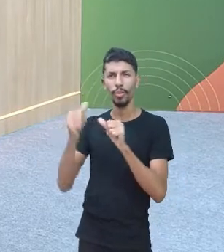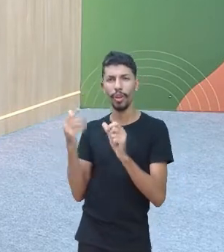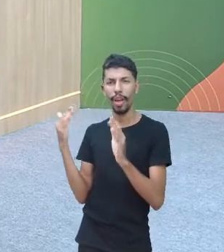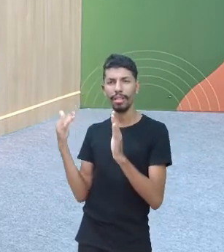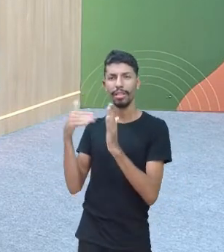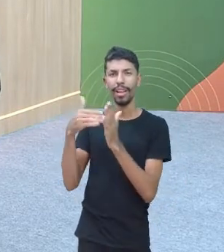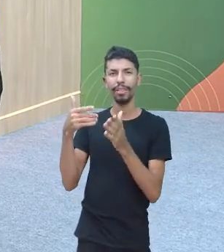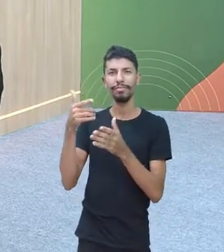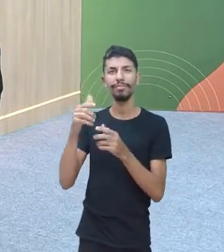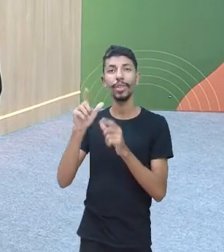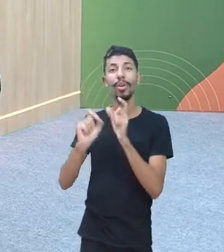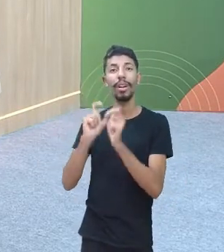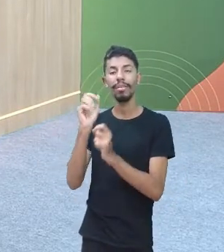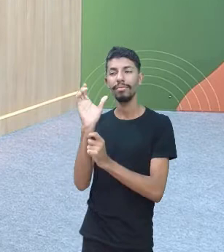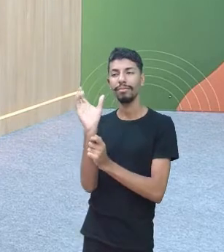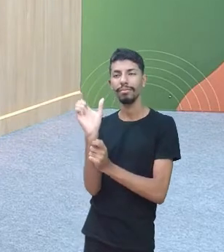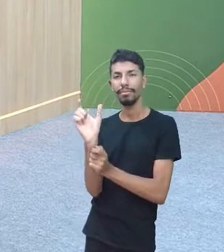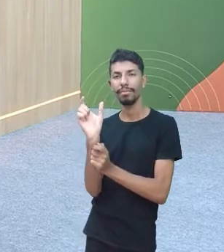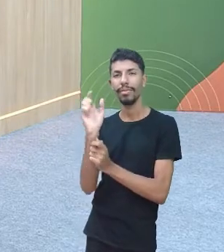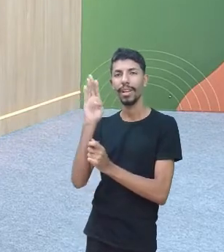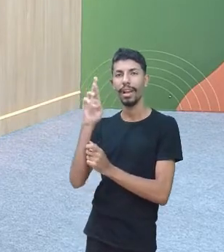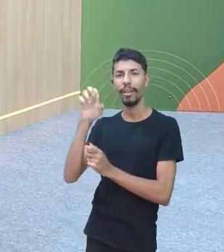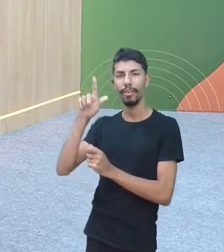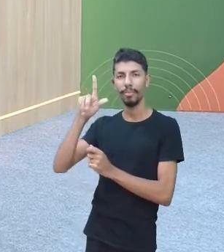né? Tá sabendo agora.